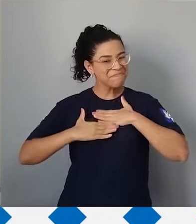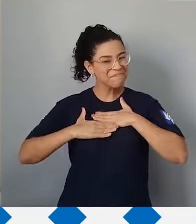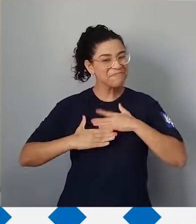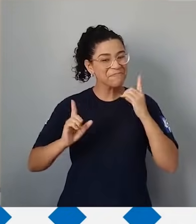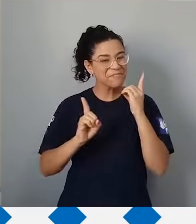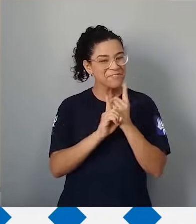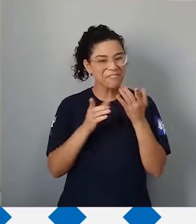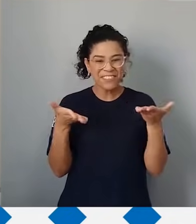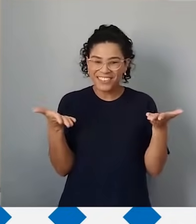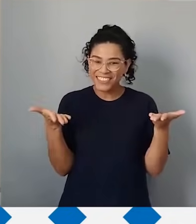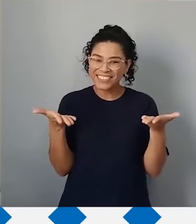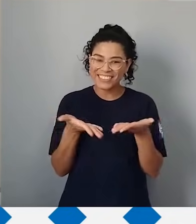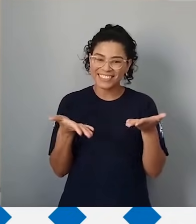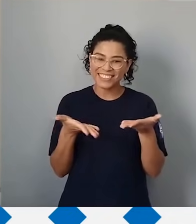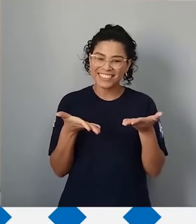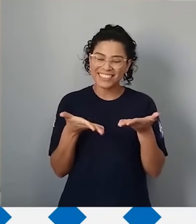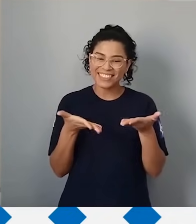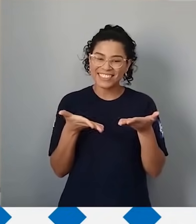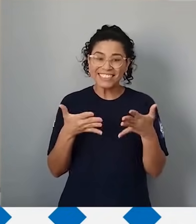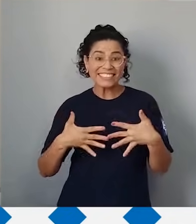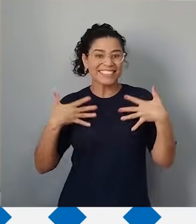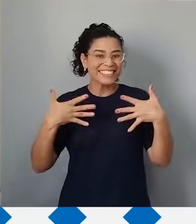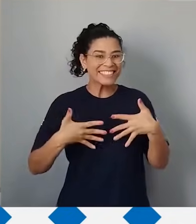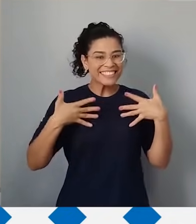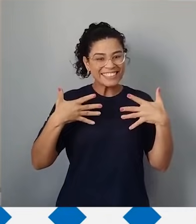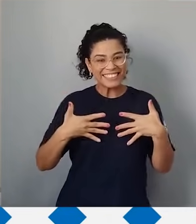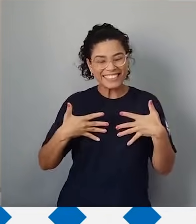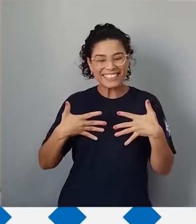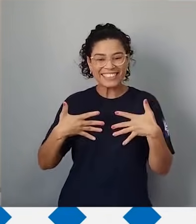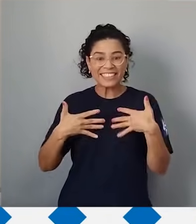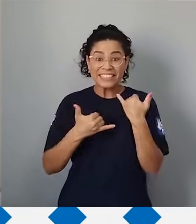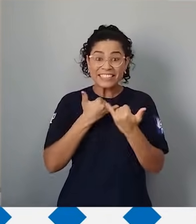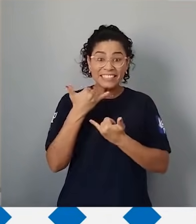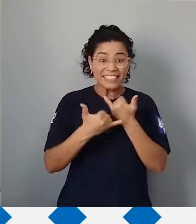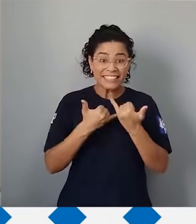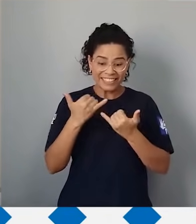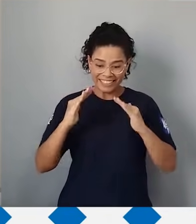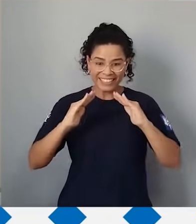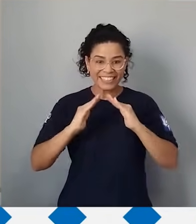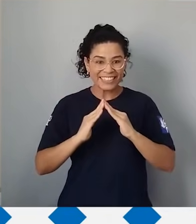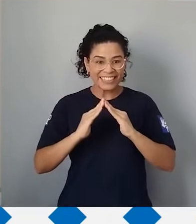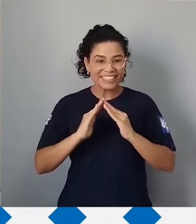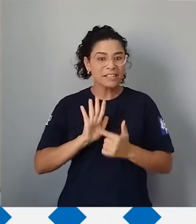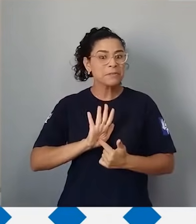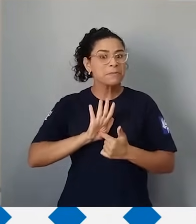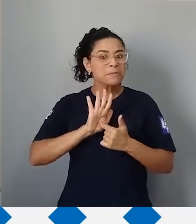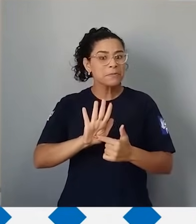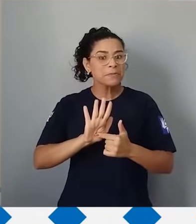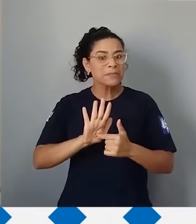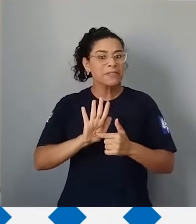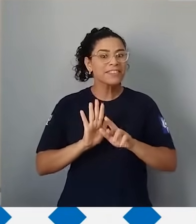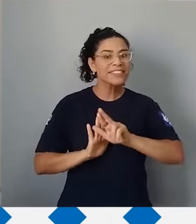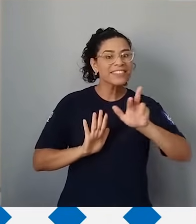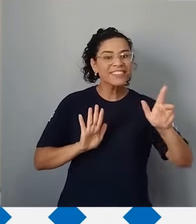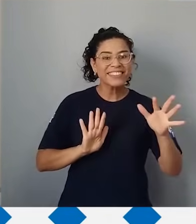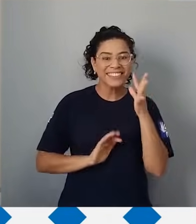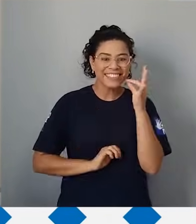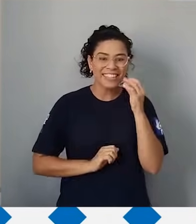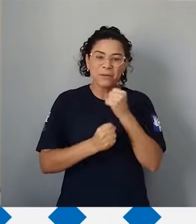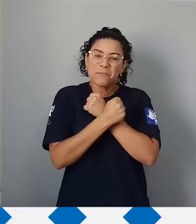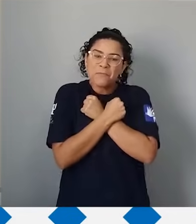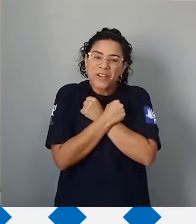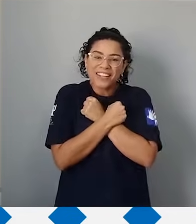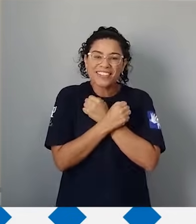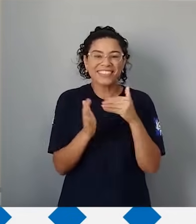nosso encontro de hoje e que se divirtam muito aí em casa, representando e fazendo vários gatos. Um